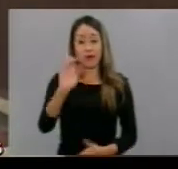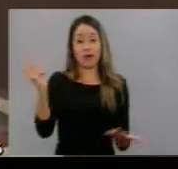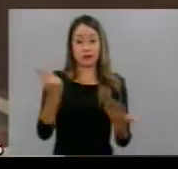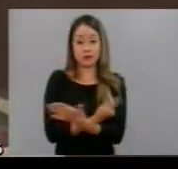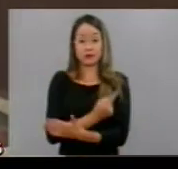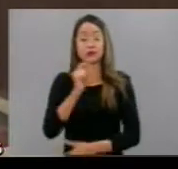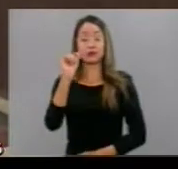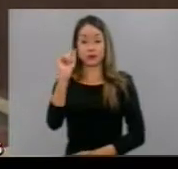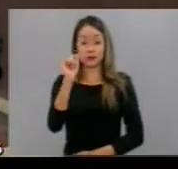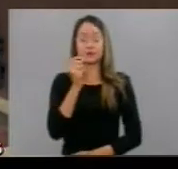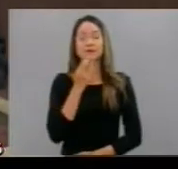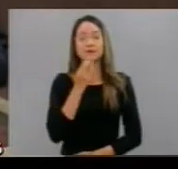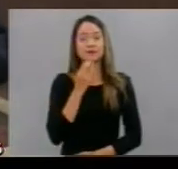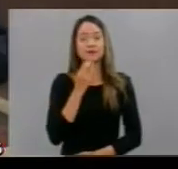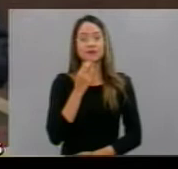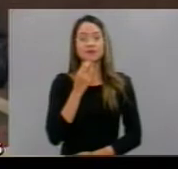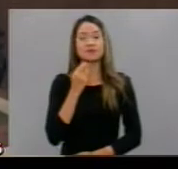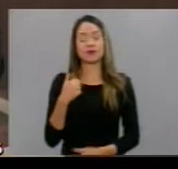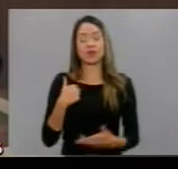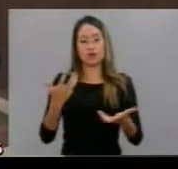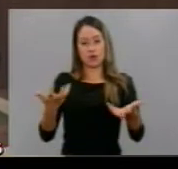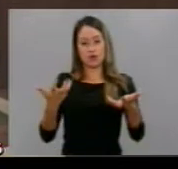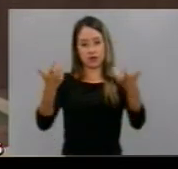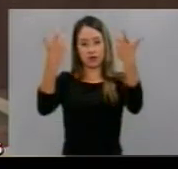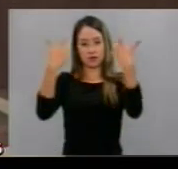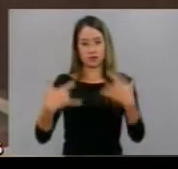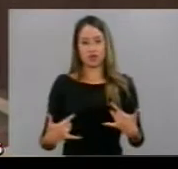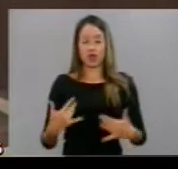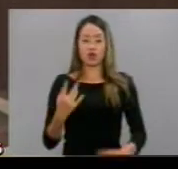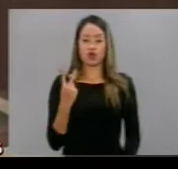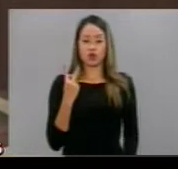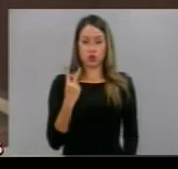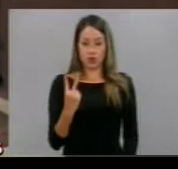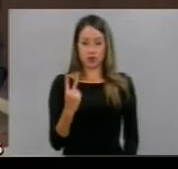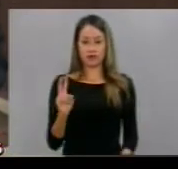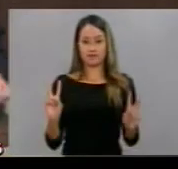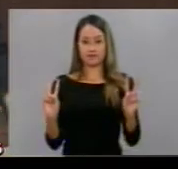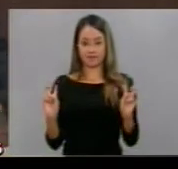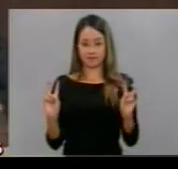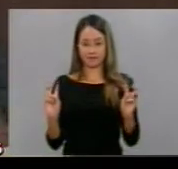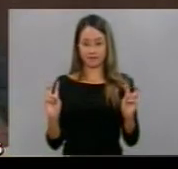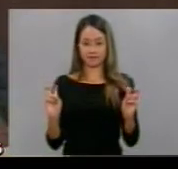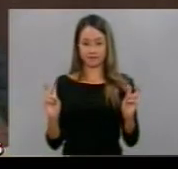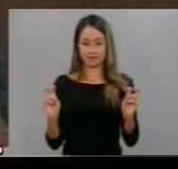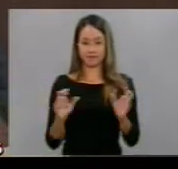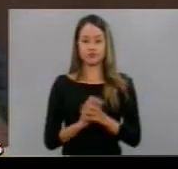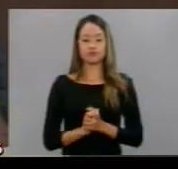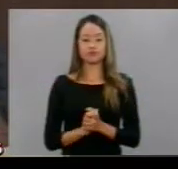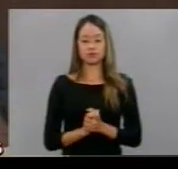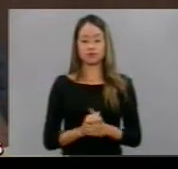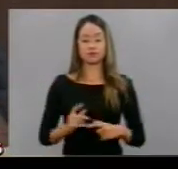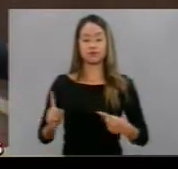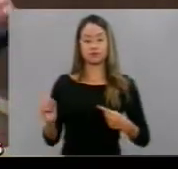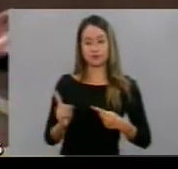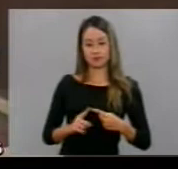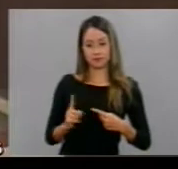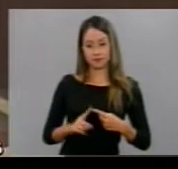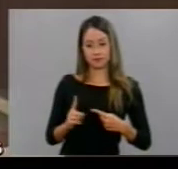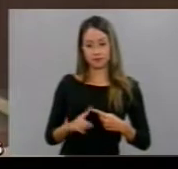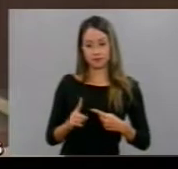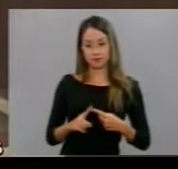que me restam nesse pronunciamento, eu queria falar de 2 outros aspectos. Um grande aspecto, além